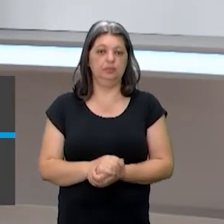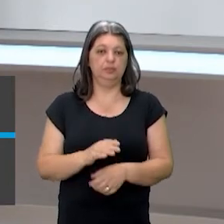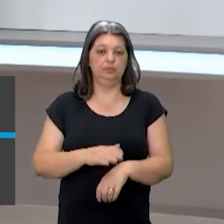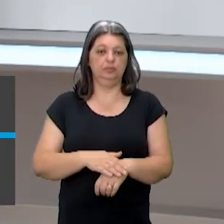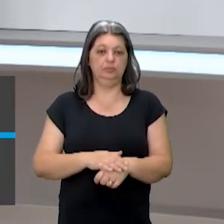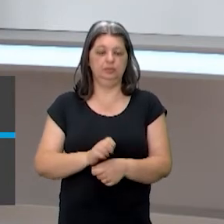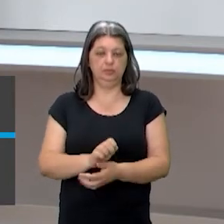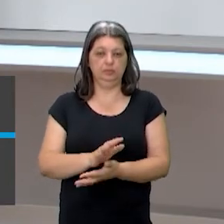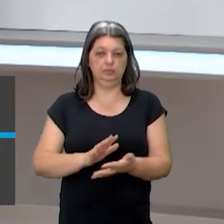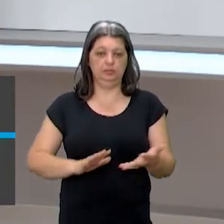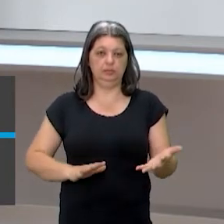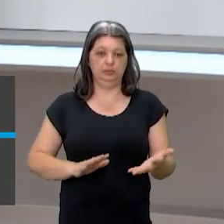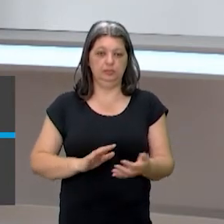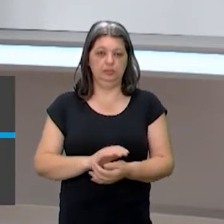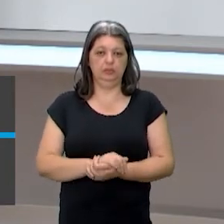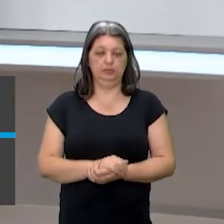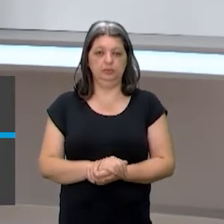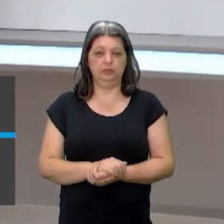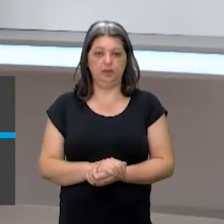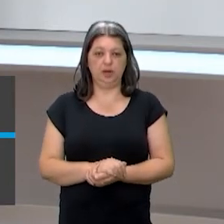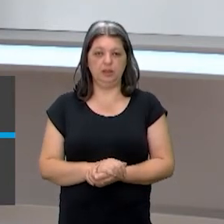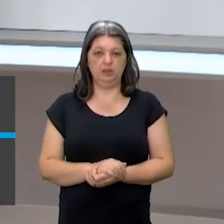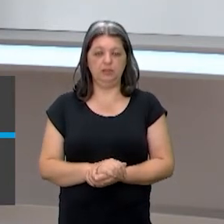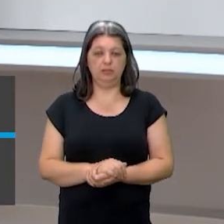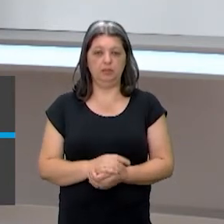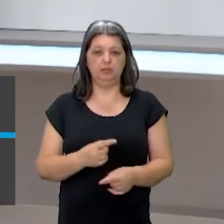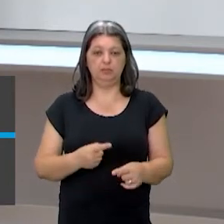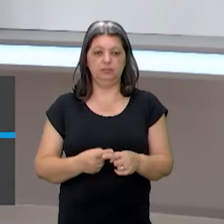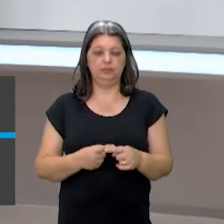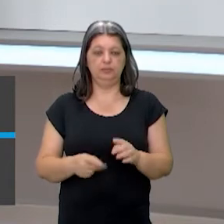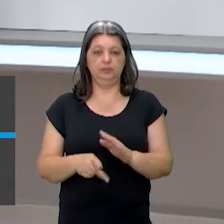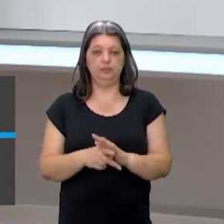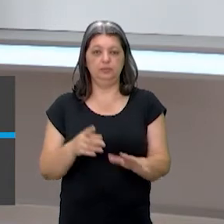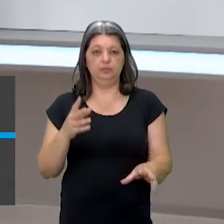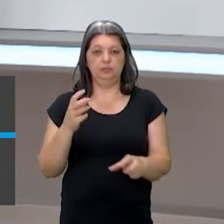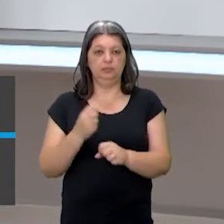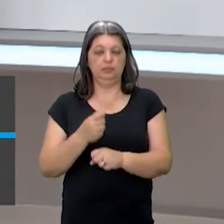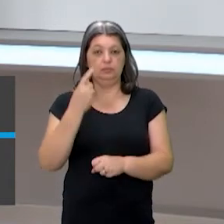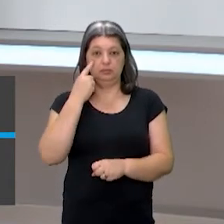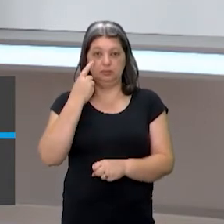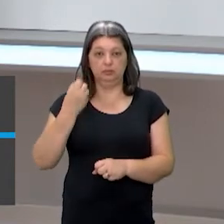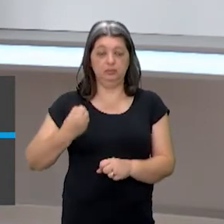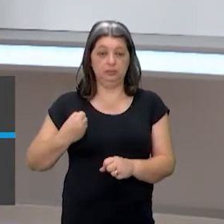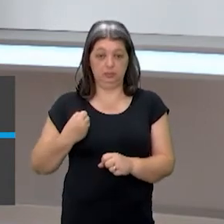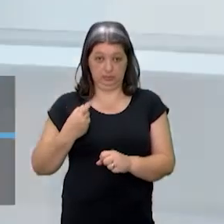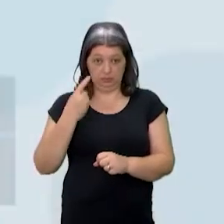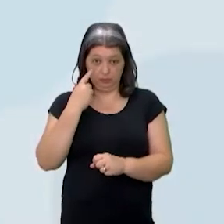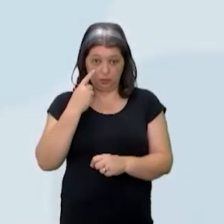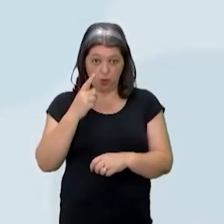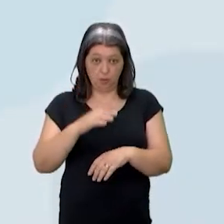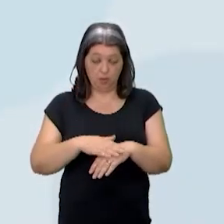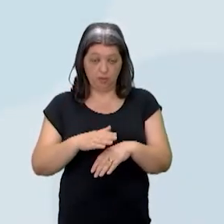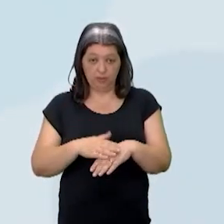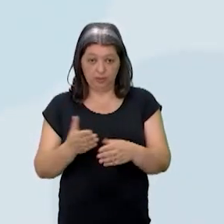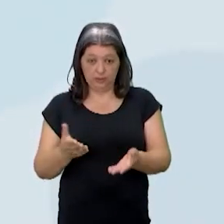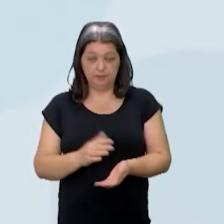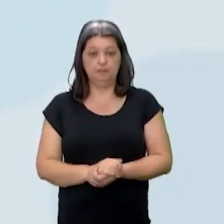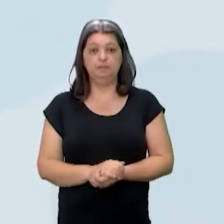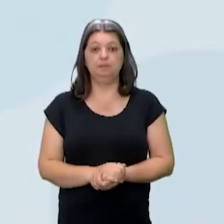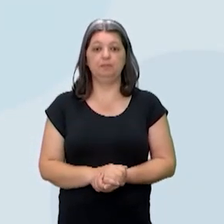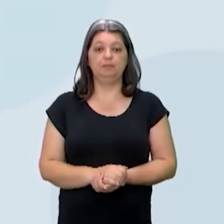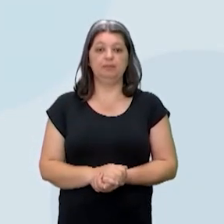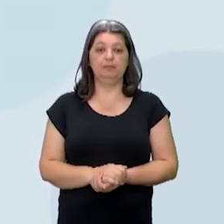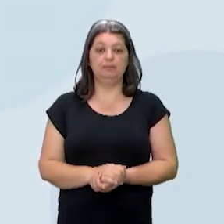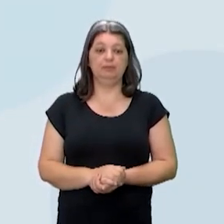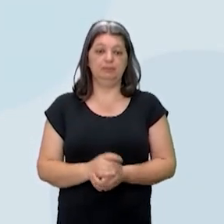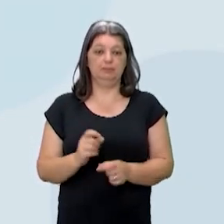exercício pensando nas operações com os números decimais. Vamos olhar aqui para a telinha para ver como que eu faço, ó. Então, eu vou apagar aqui